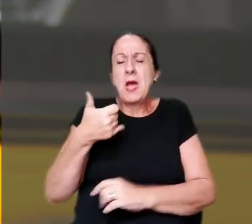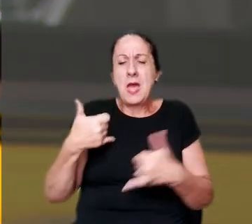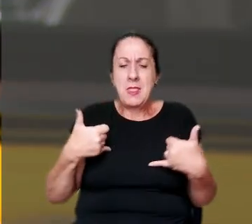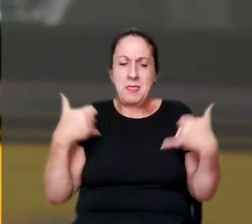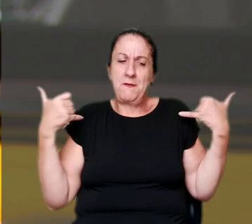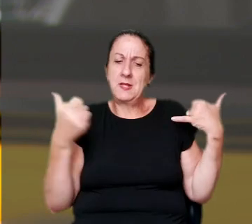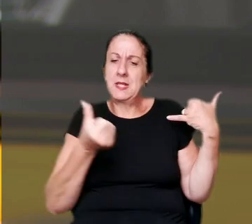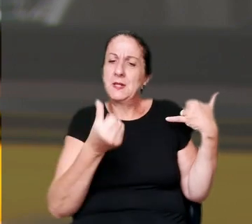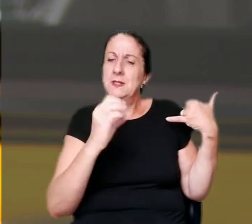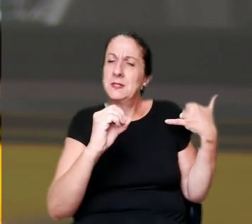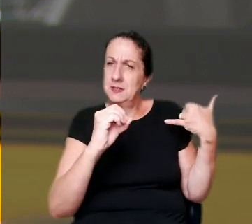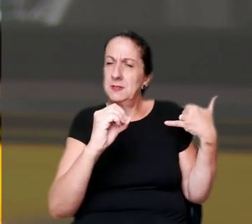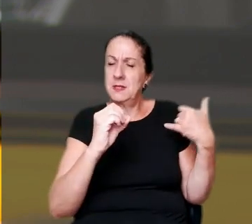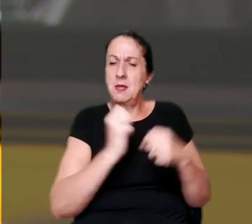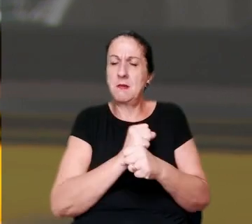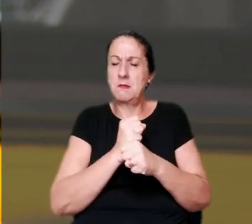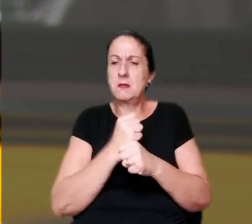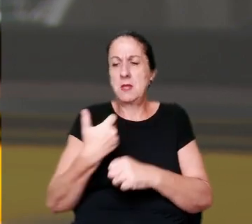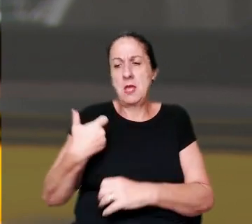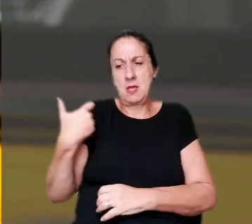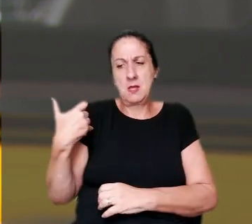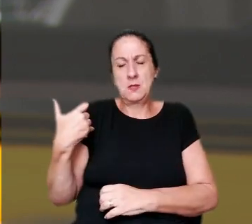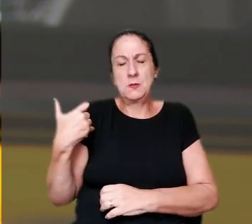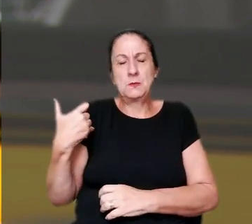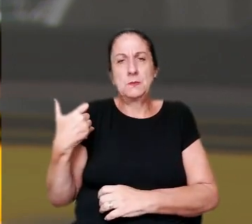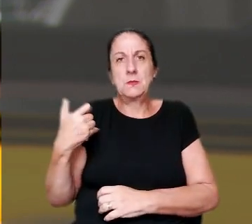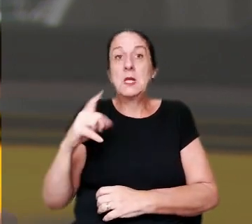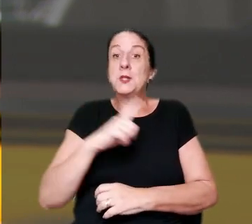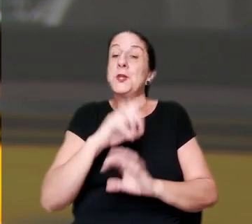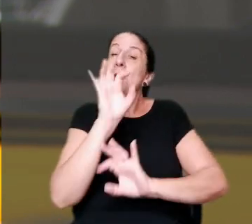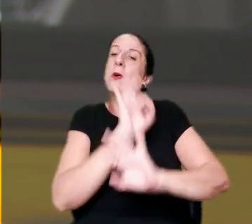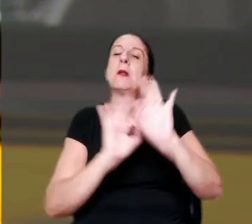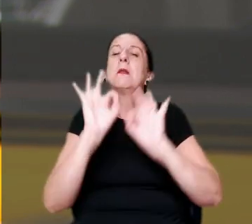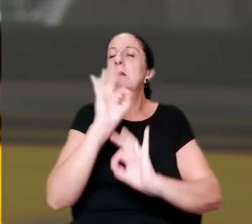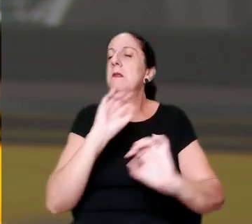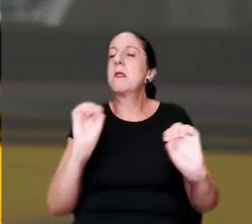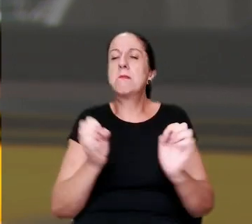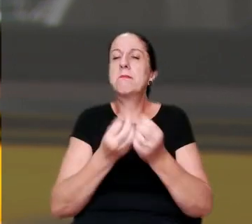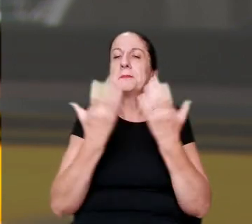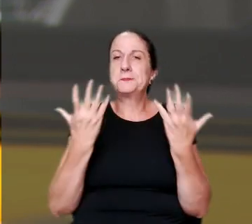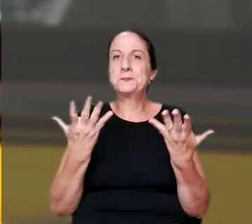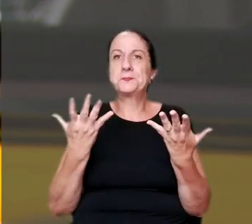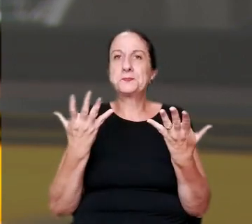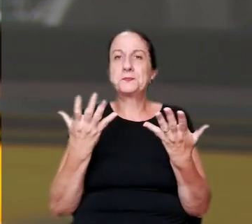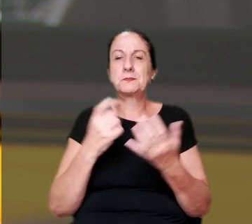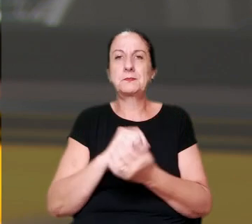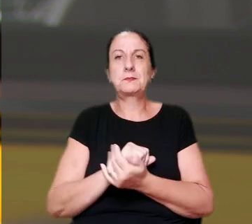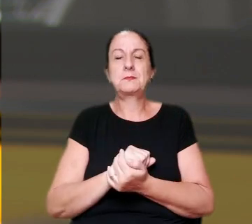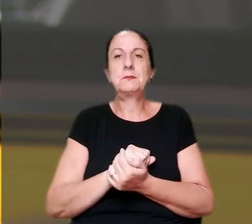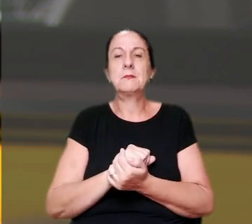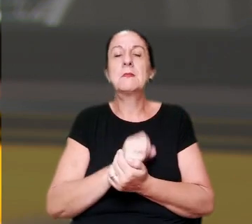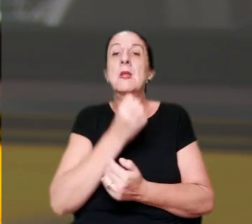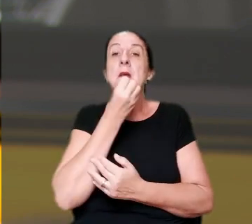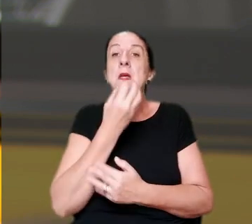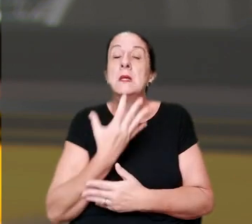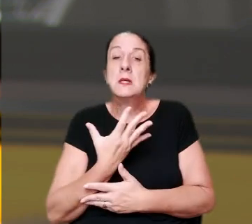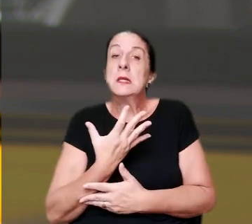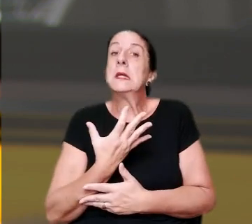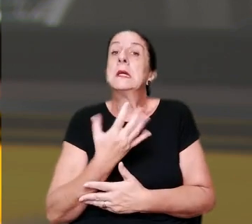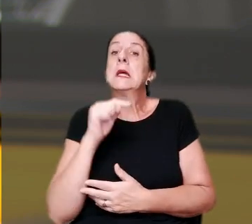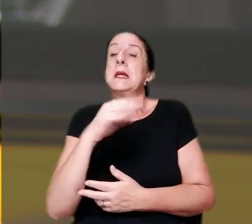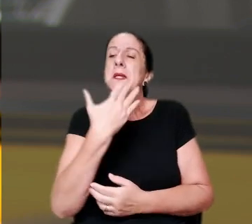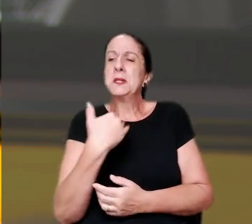fazer 60 anos e tínhamos organizado uma comemoração. Pois